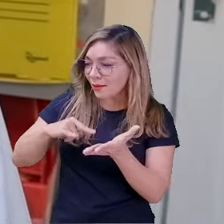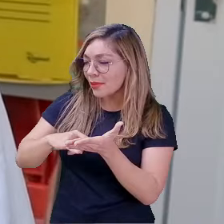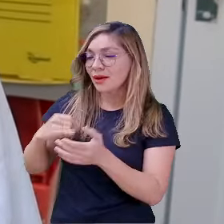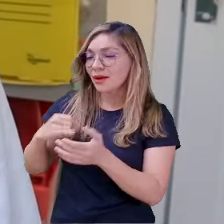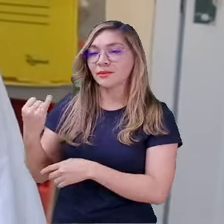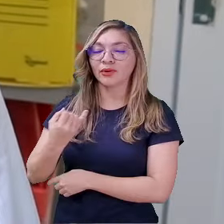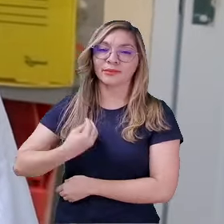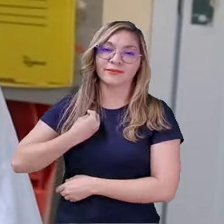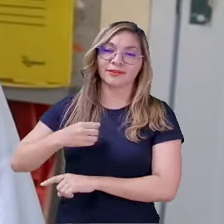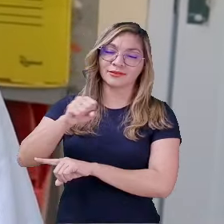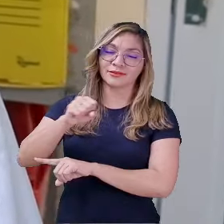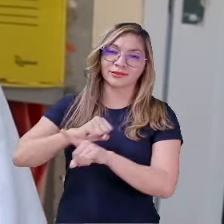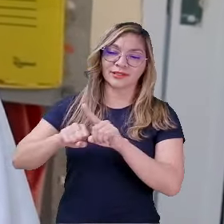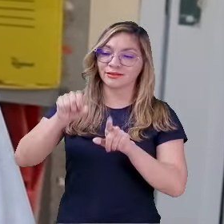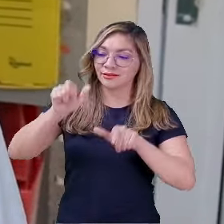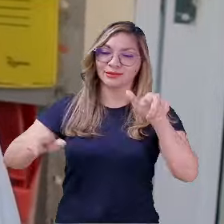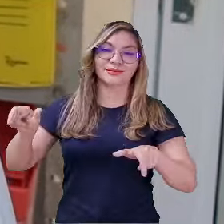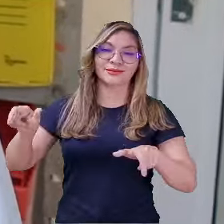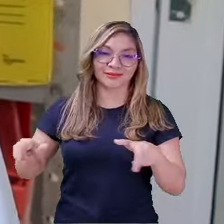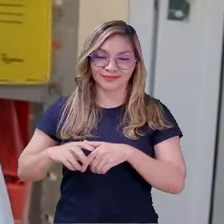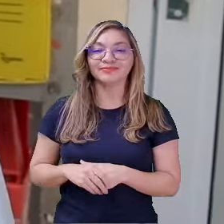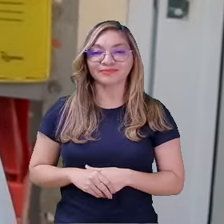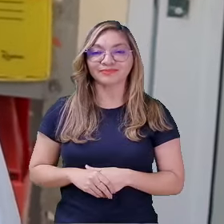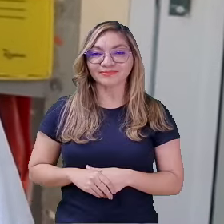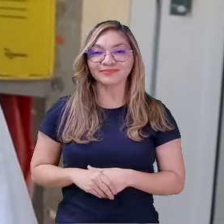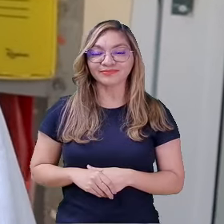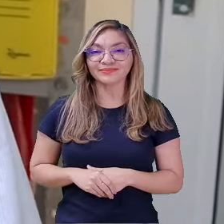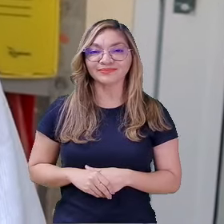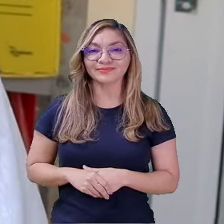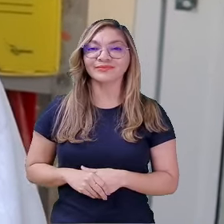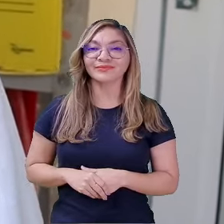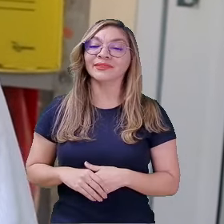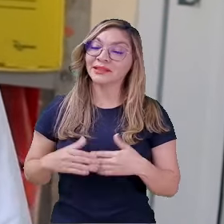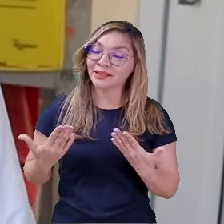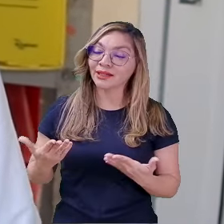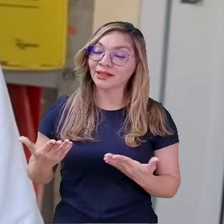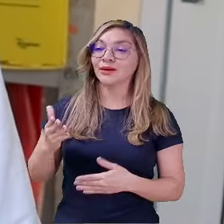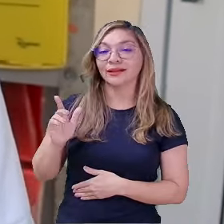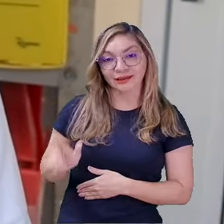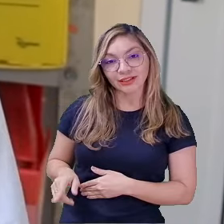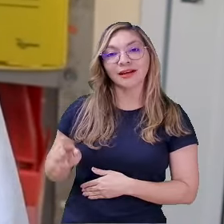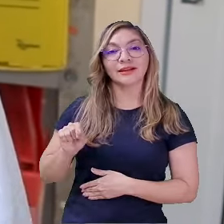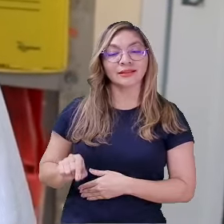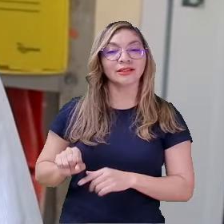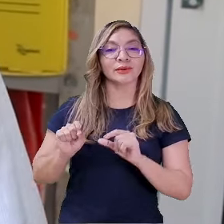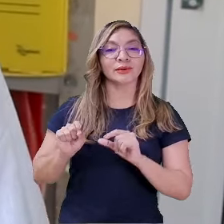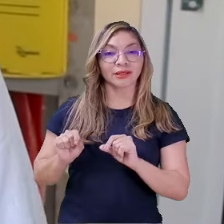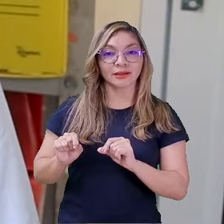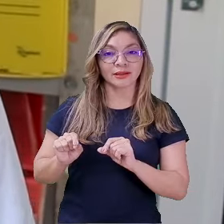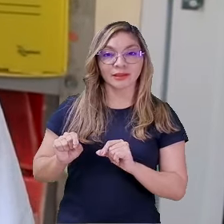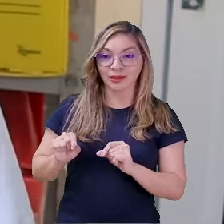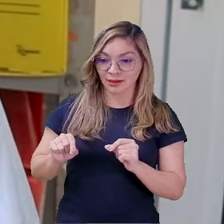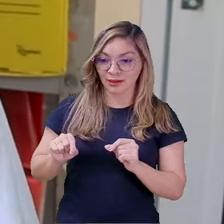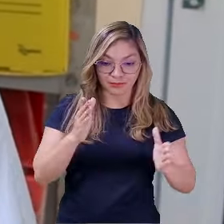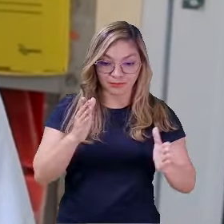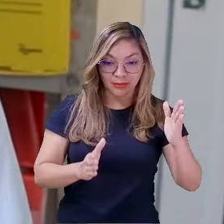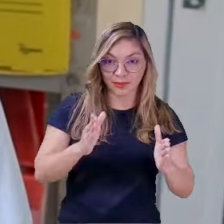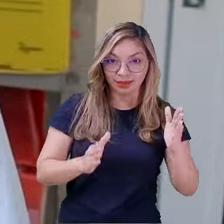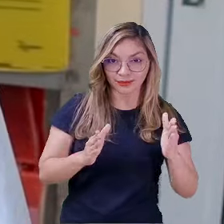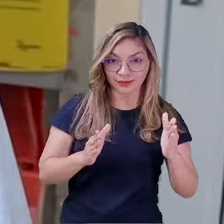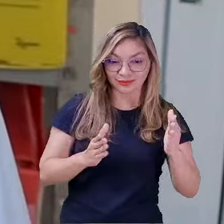da pessoa, do cidadão, né? Então a gente já está aqui na primeira, no primeiro momento, né, da jornada.